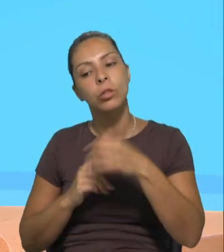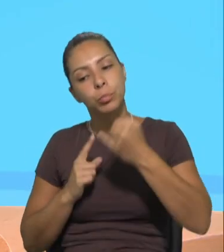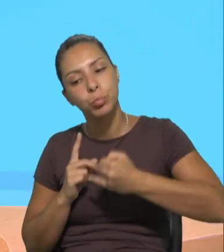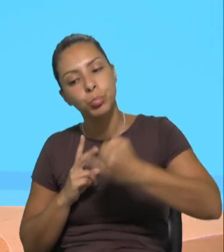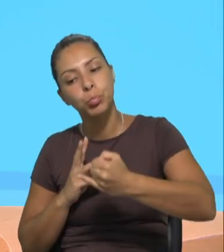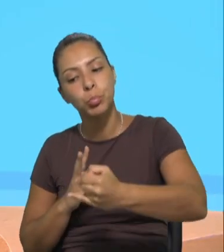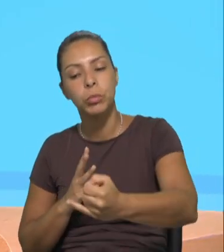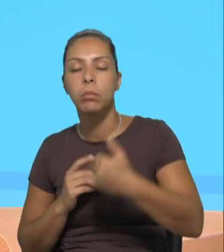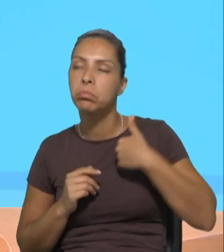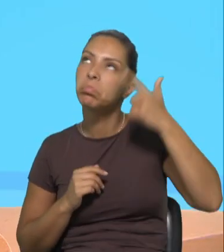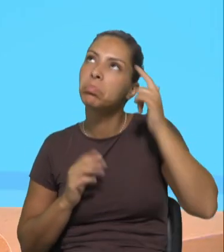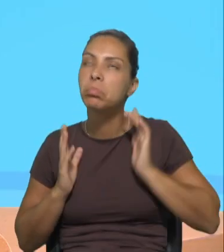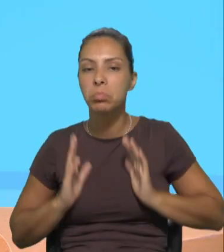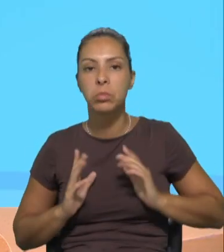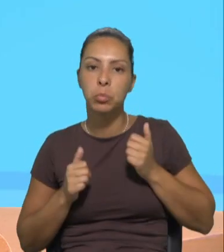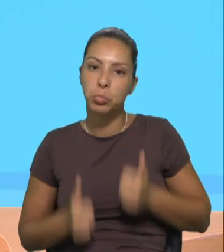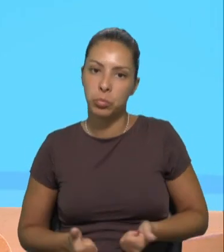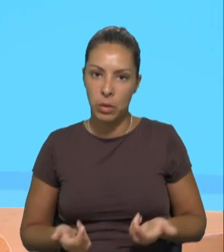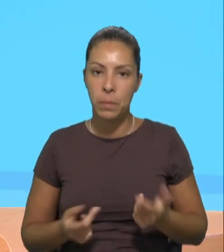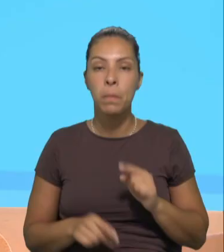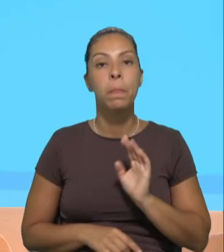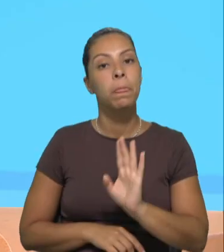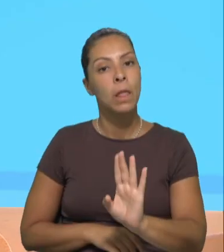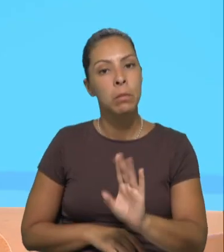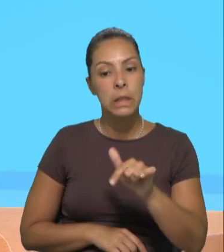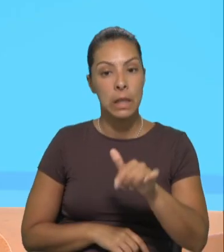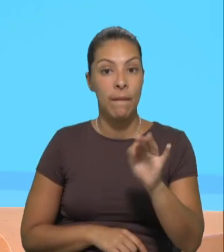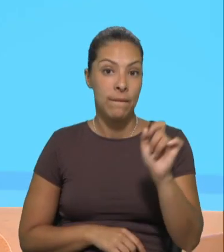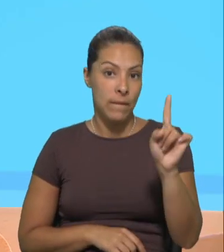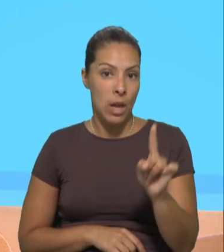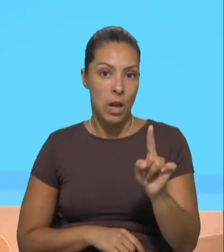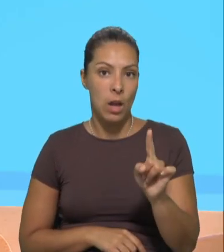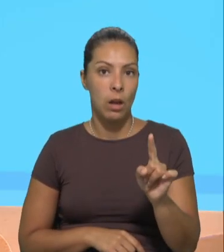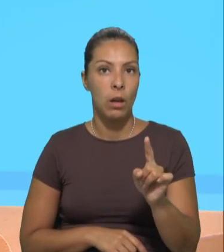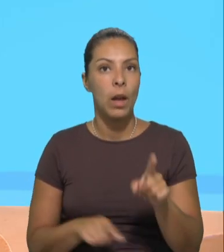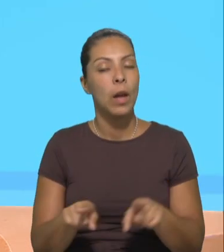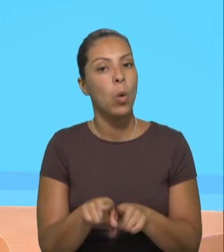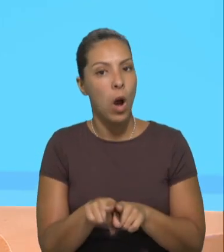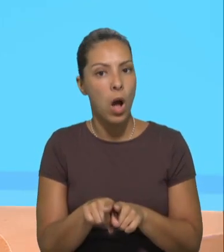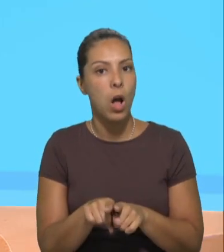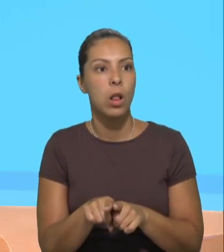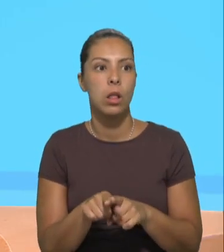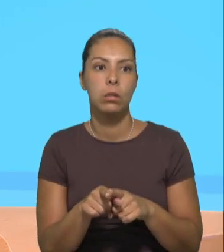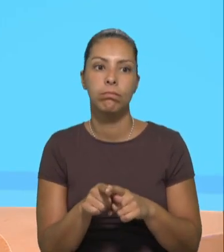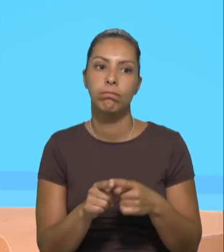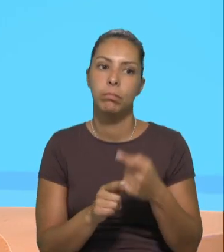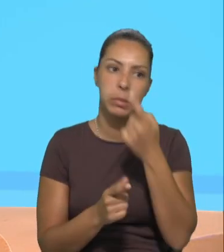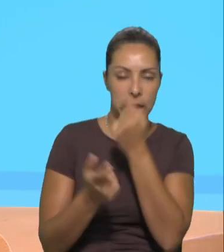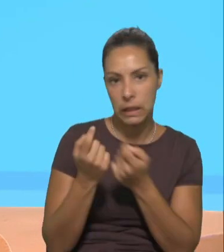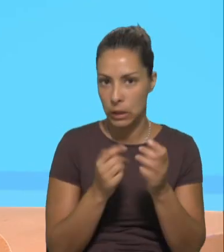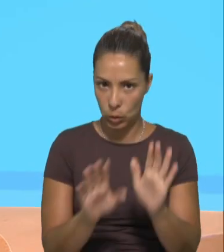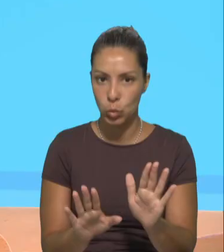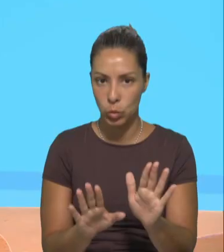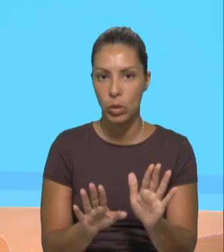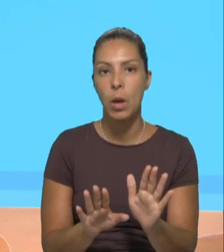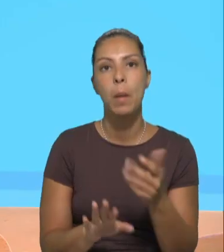estar tranquilo. Em certo sentido, aqui a fé é mesmo uma intranquilidade. Entendamos o que é que eu quero dizer. Não é